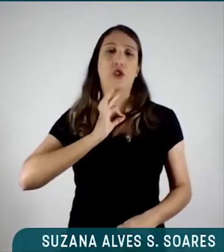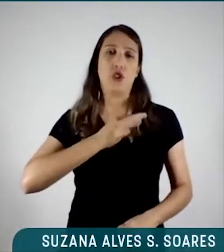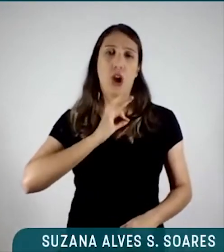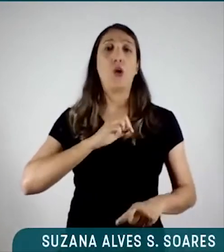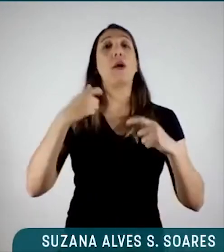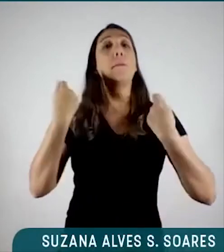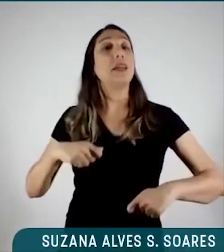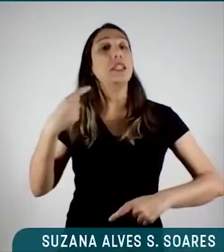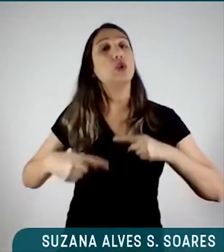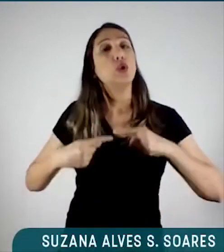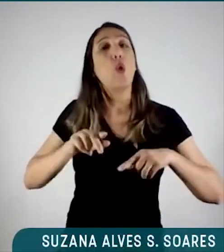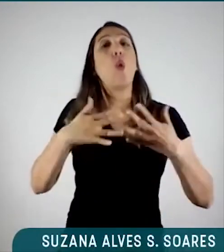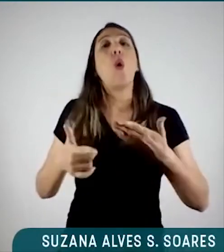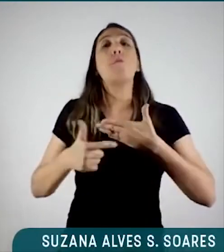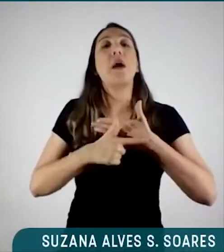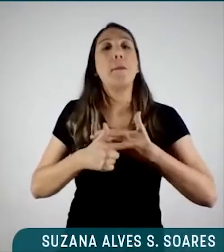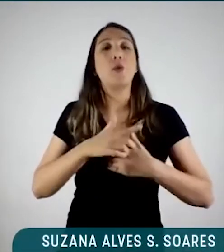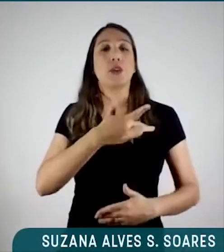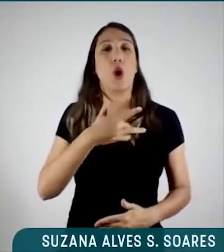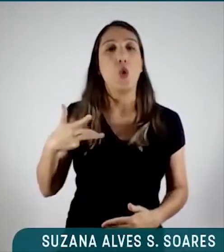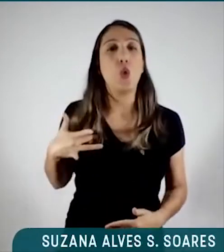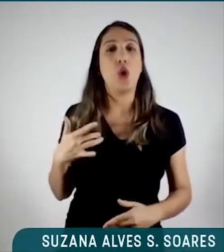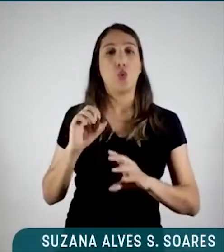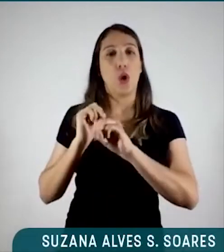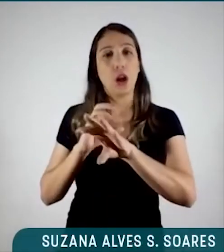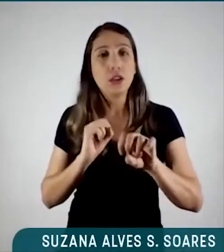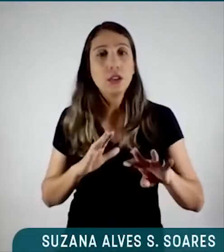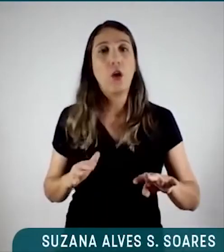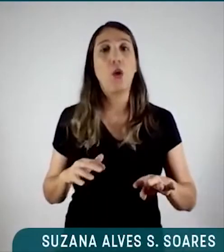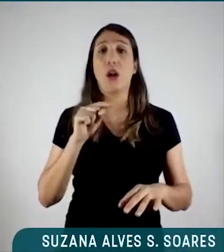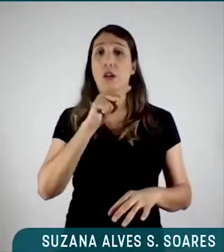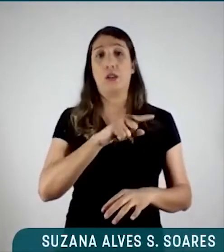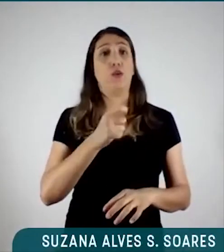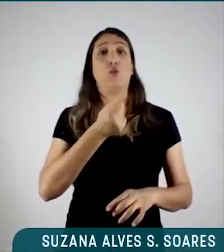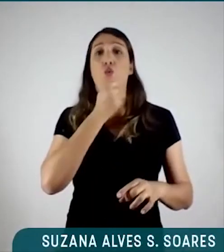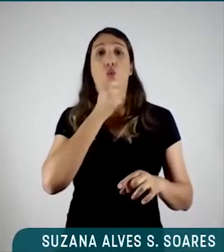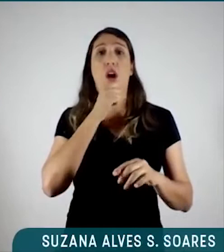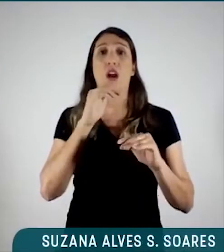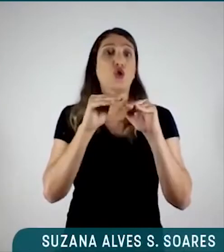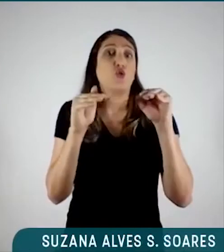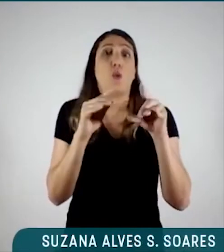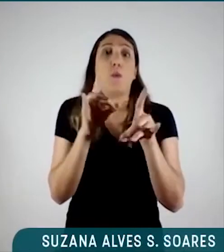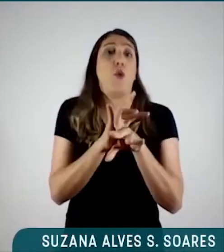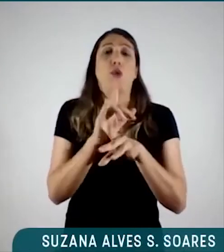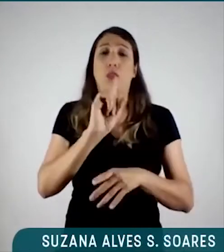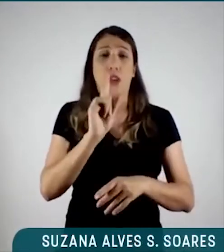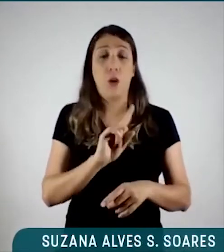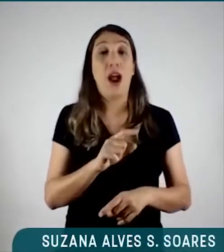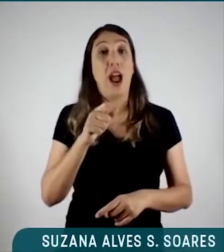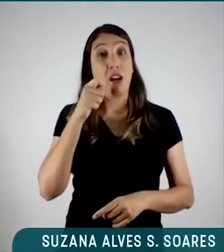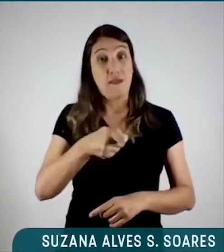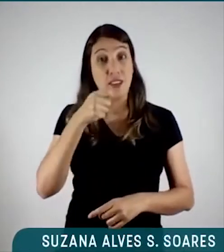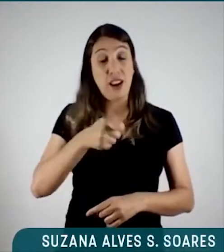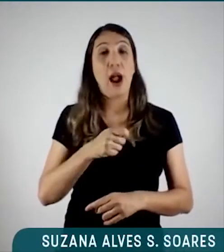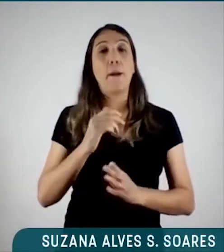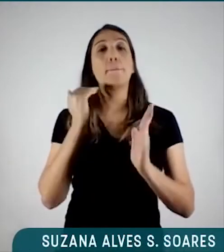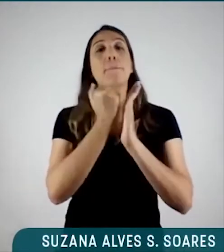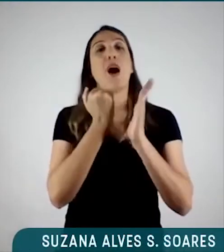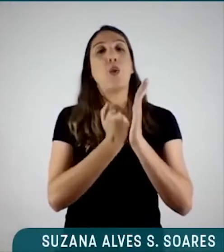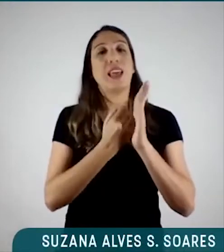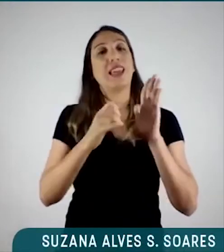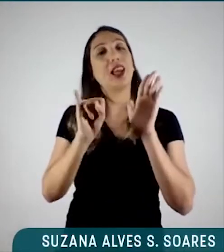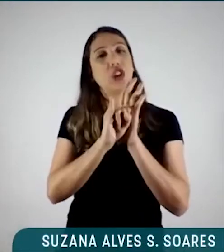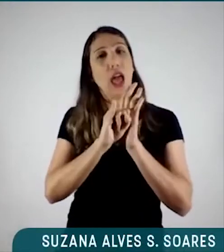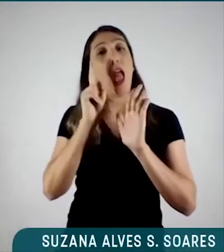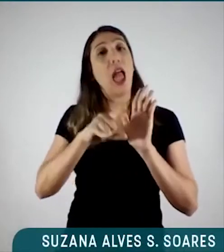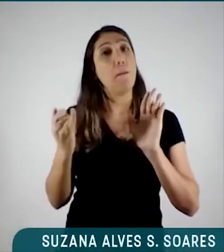o papel da saúde e da educação. A pauta identitária não dá conta disso. E a ênfase na pauta identitária, que é importante, mas que